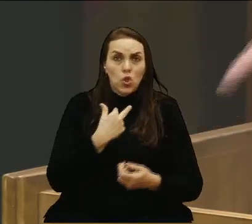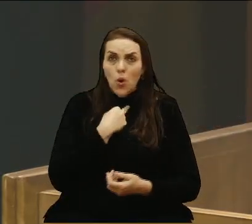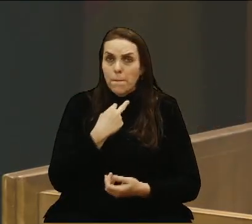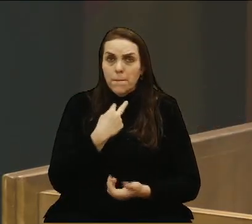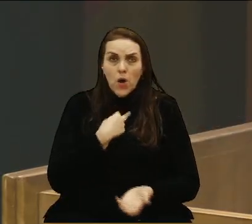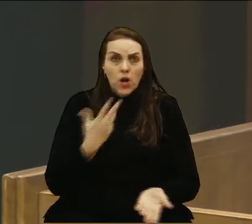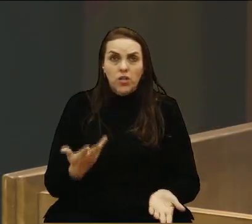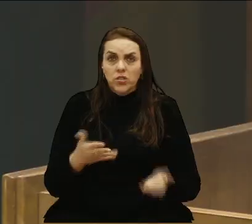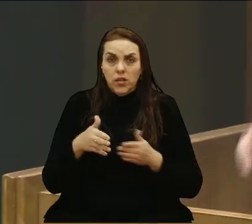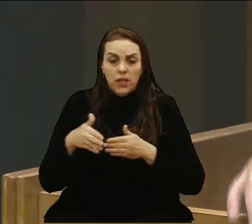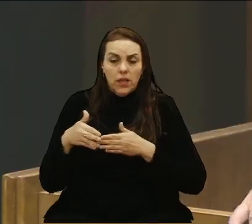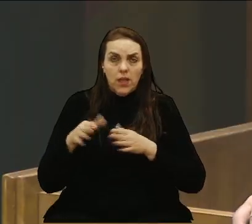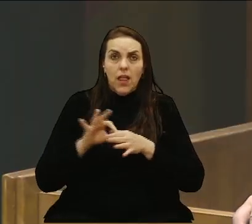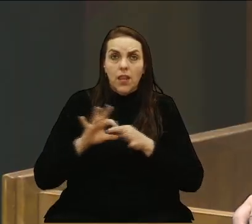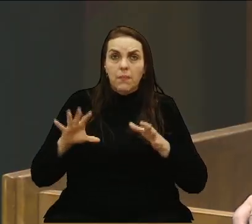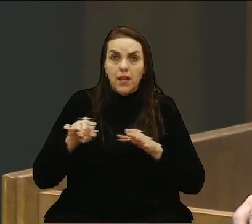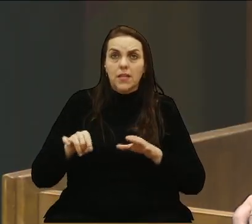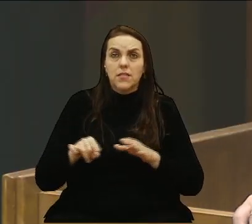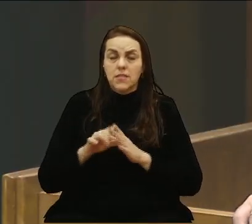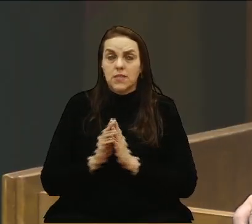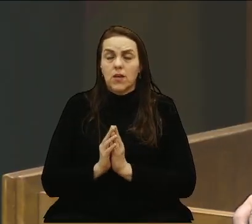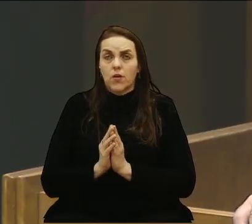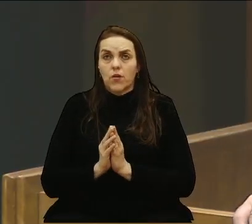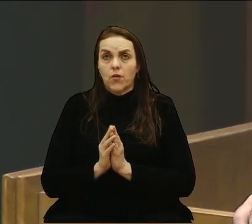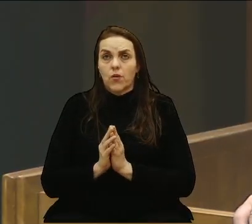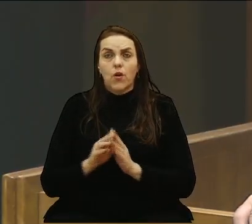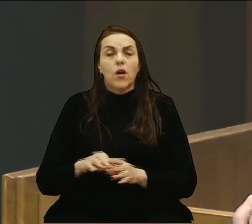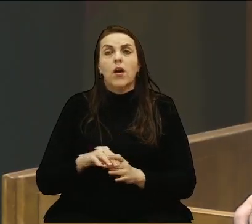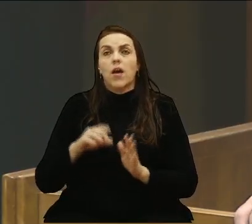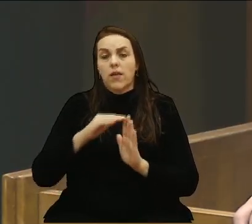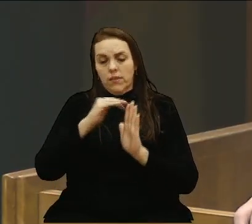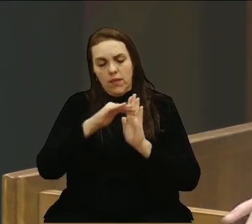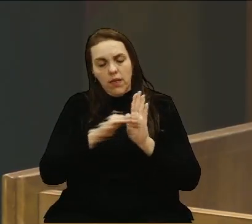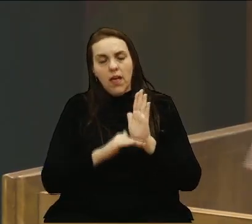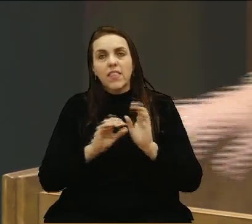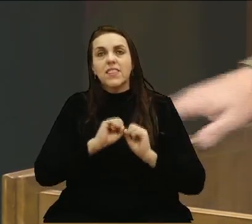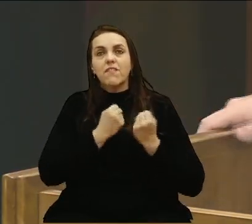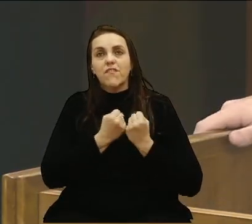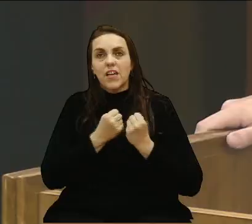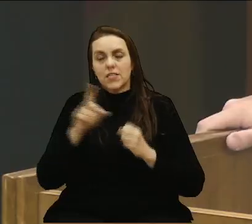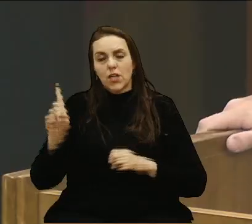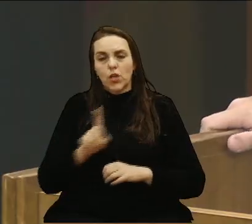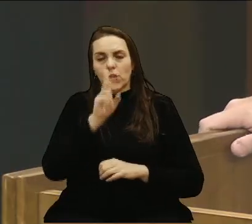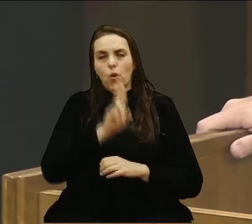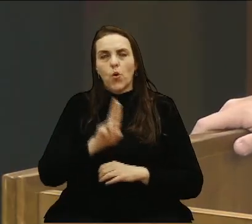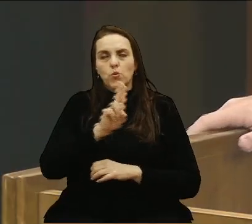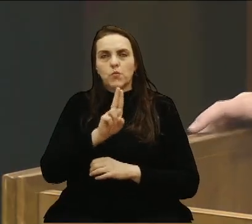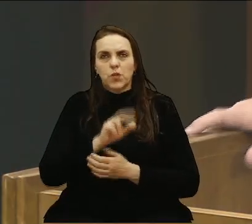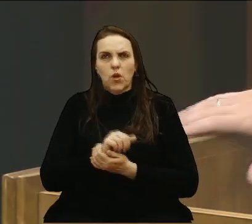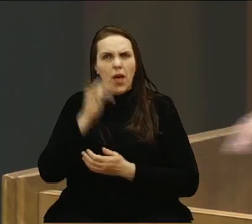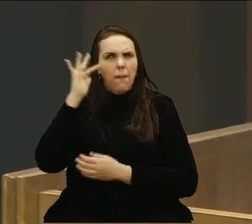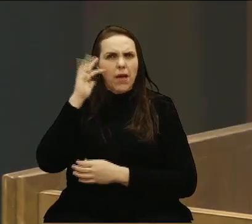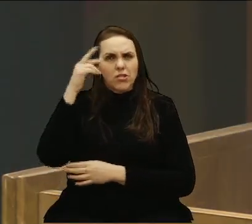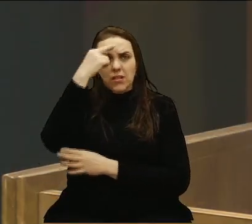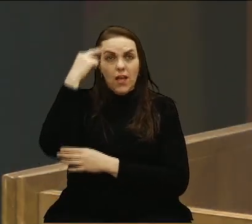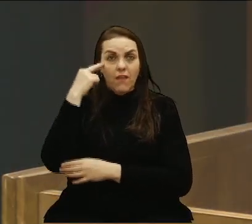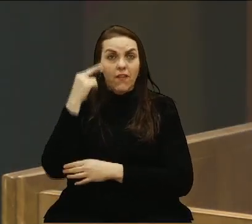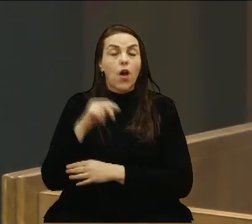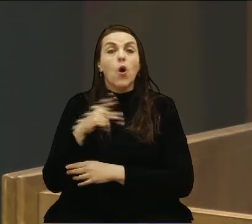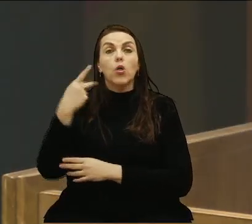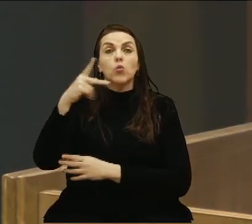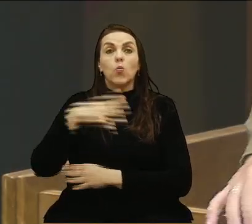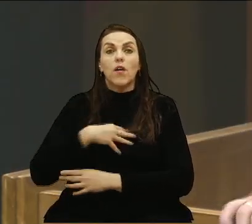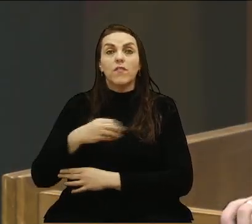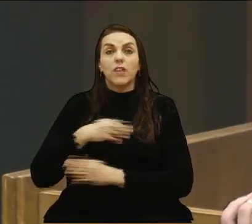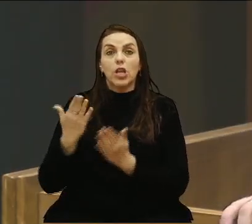relação com a previsão estabelecida pelo Código de Defesa do Consumidor. O senhor imagina, vereador Rafael Bueno, a sua filha estuda lá nas pastorinhas, esse